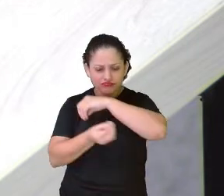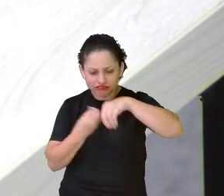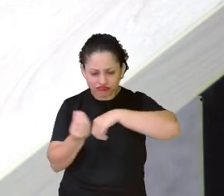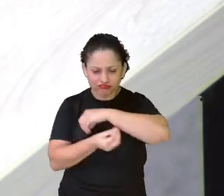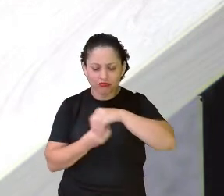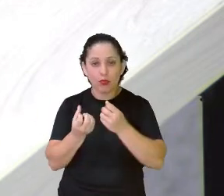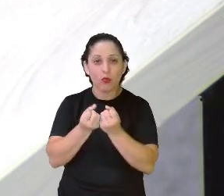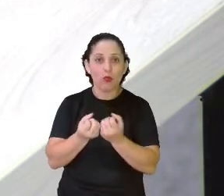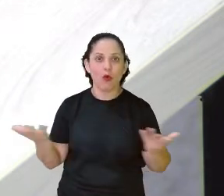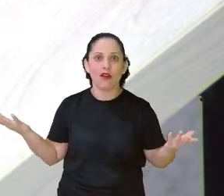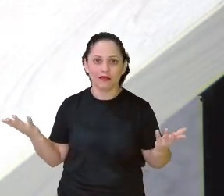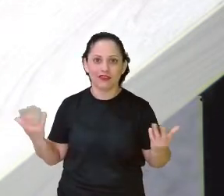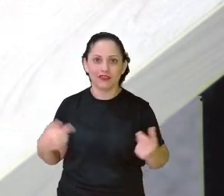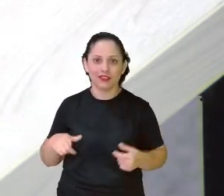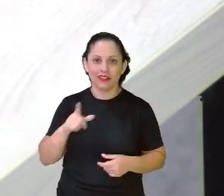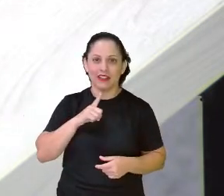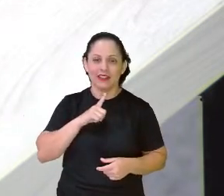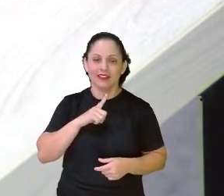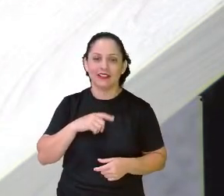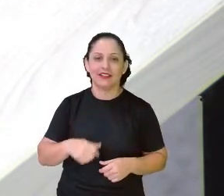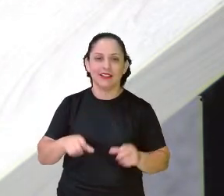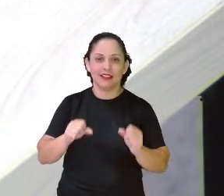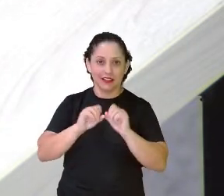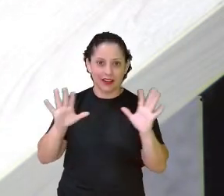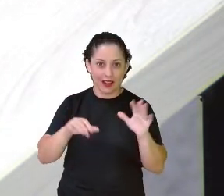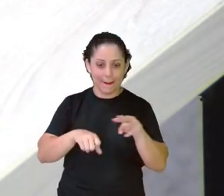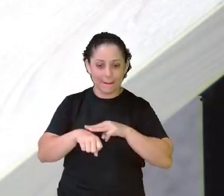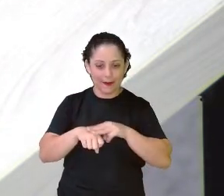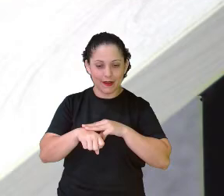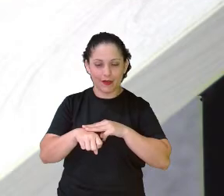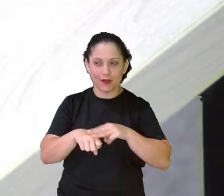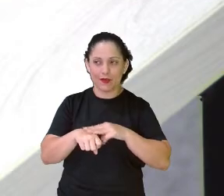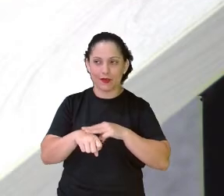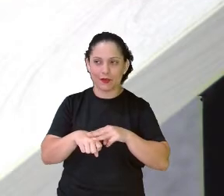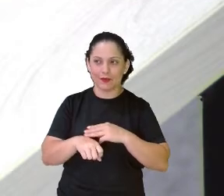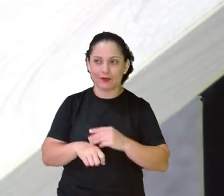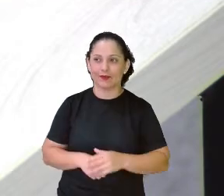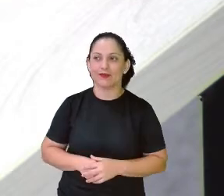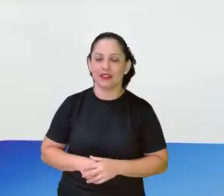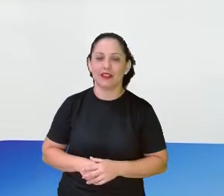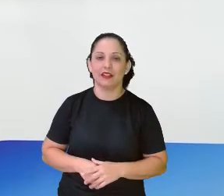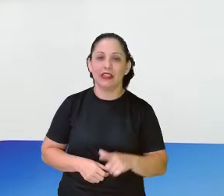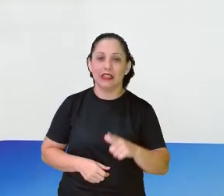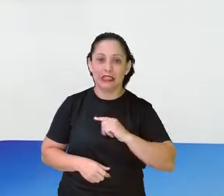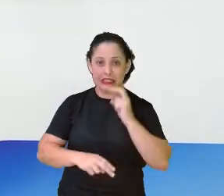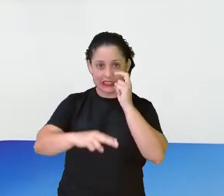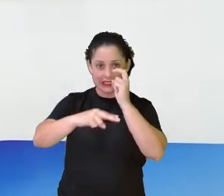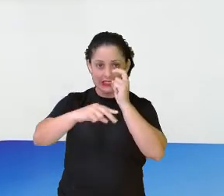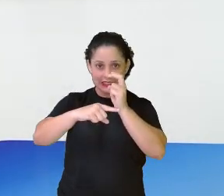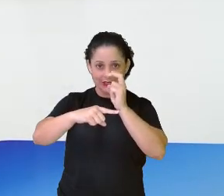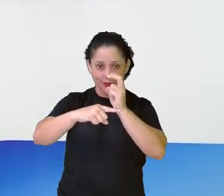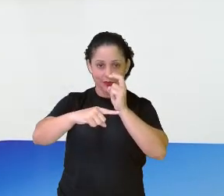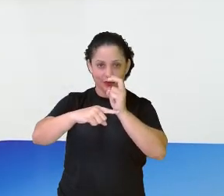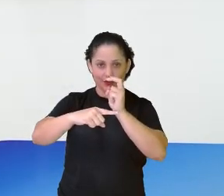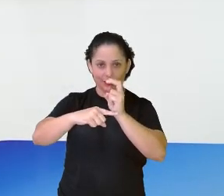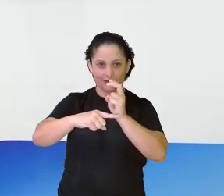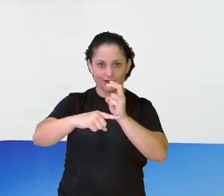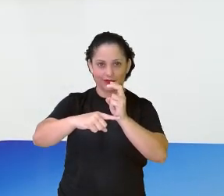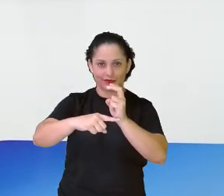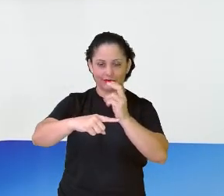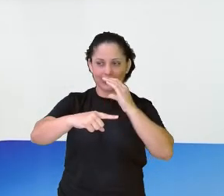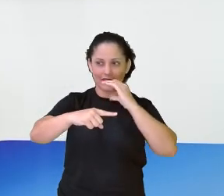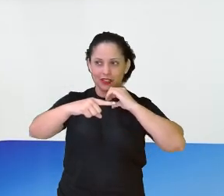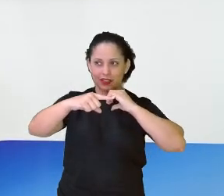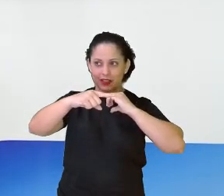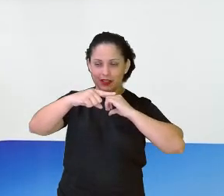eu destaquei? 1, 2, 3, 4, 5. 5 partes das 9 que eu dividi no